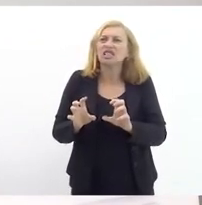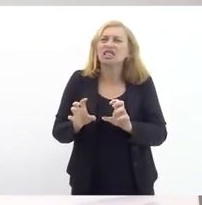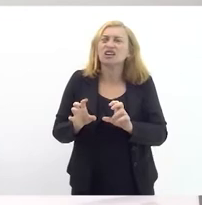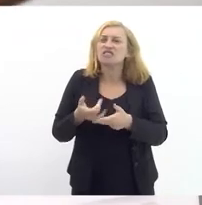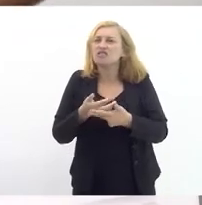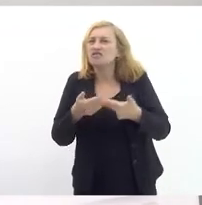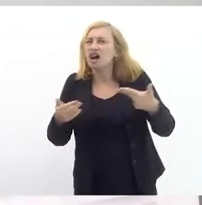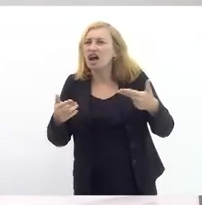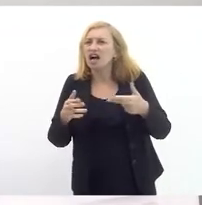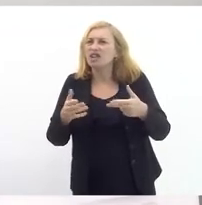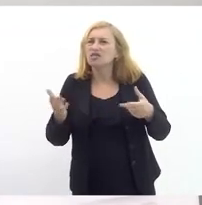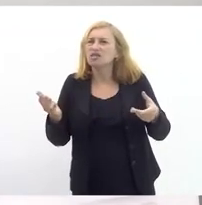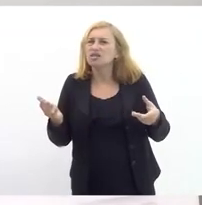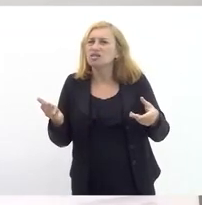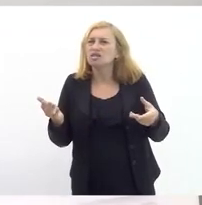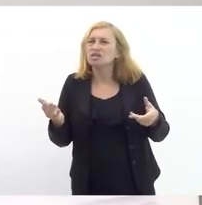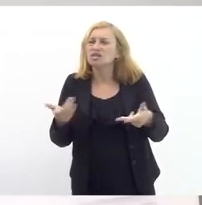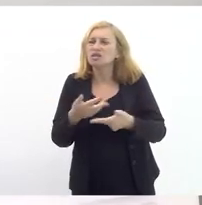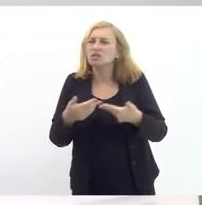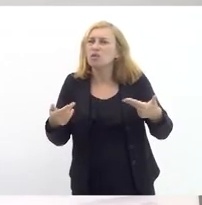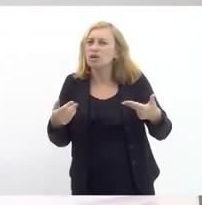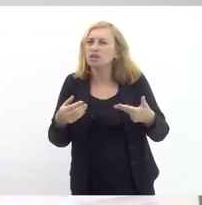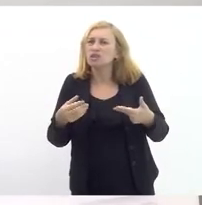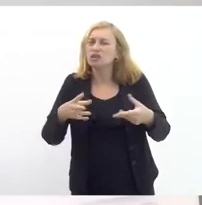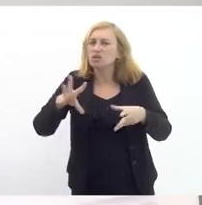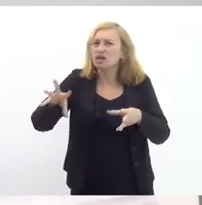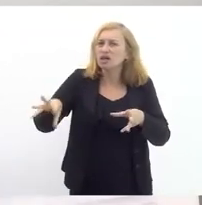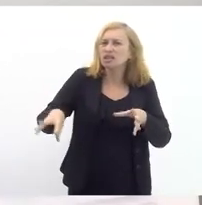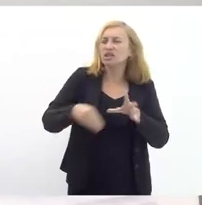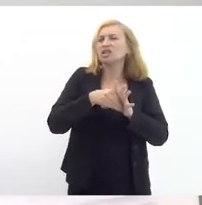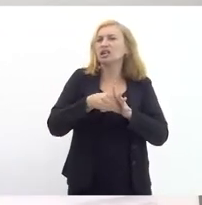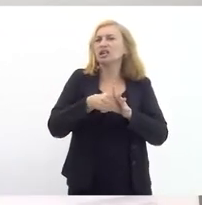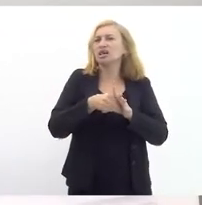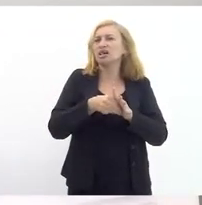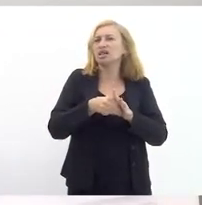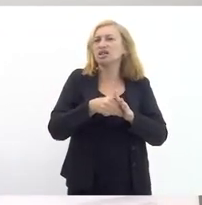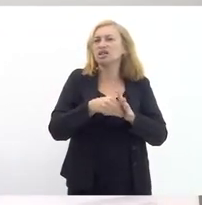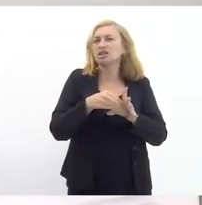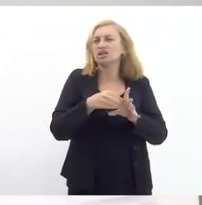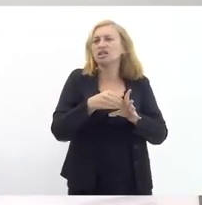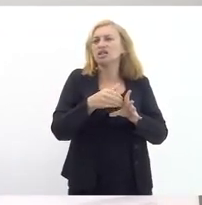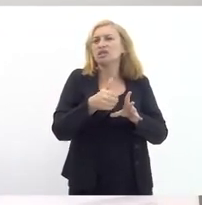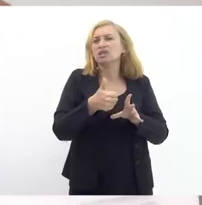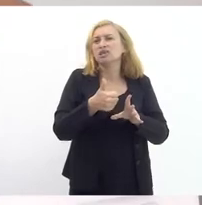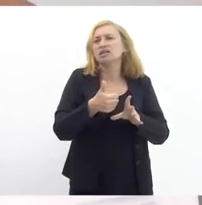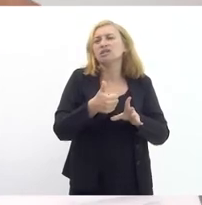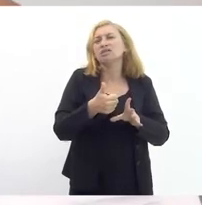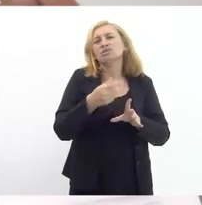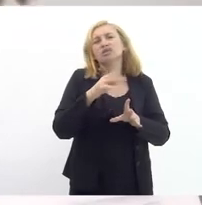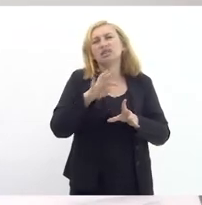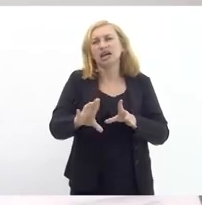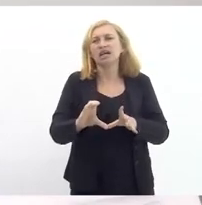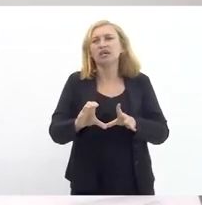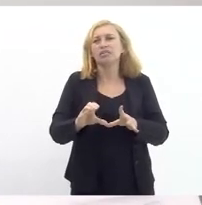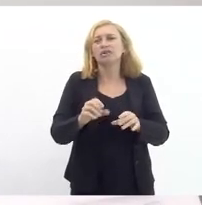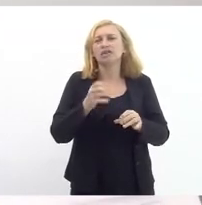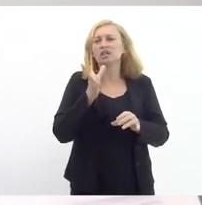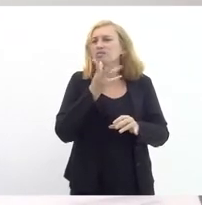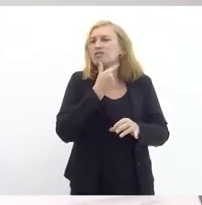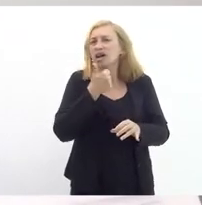ações sejam colocadas dentro de um TAC para durar até 14 anos. Então, eu